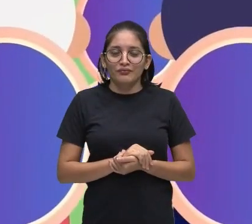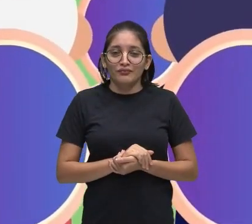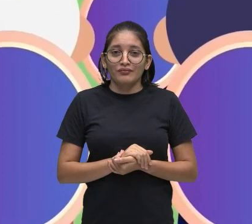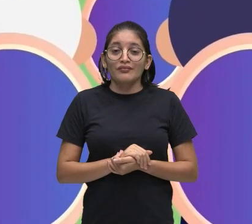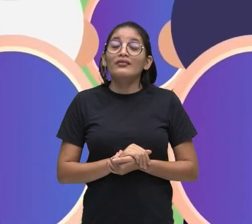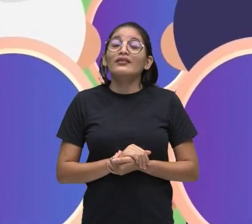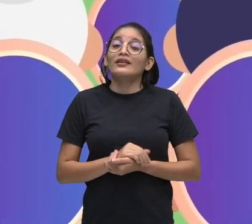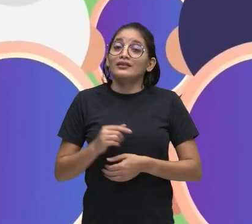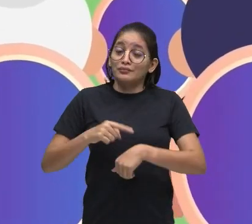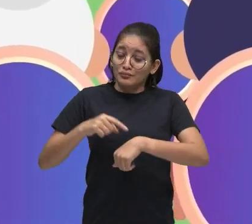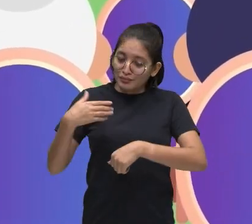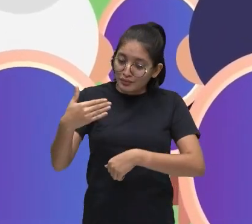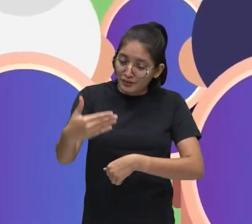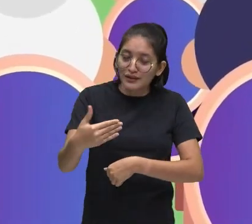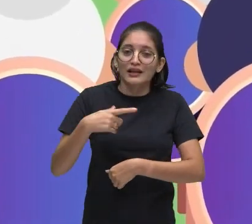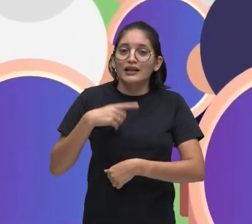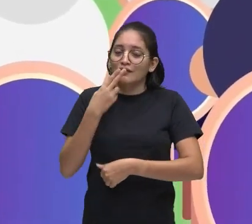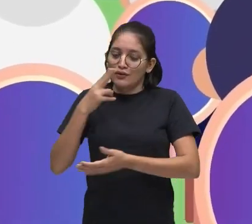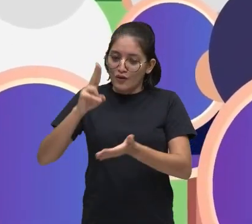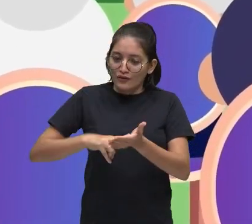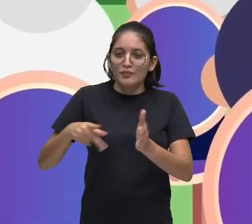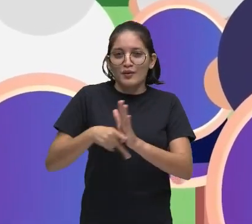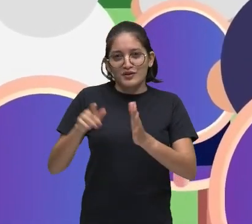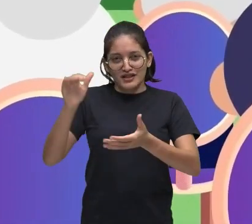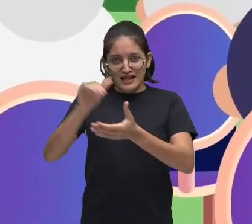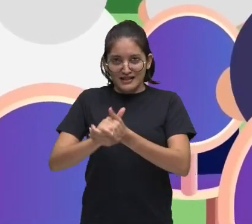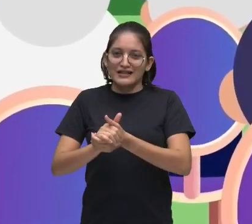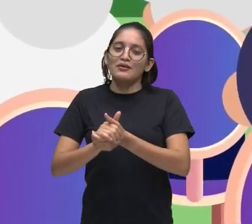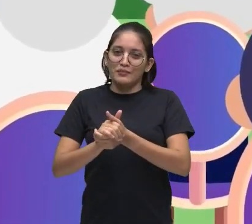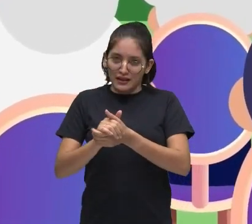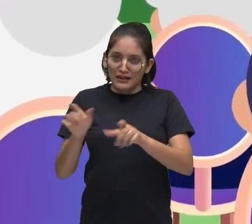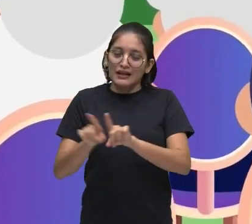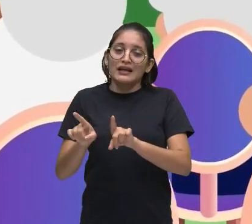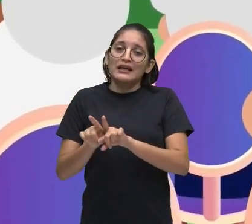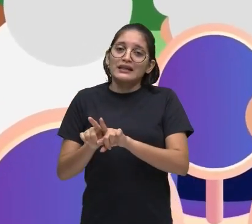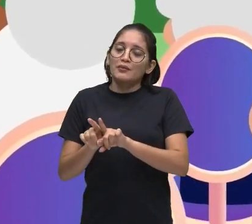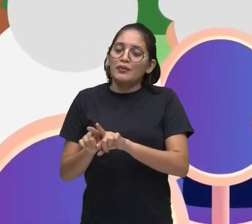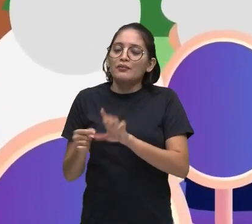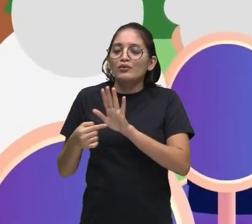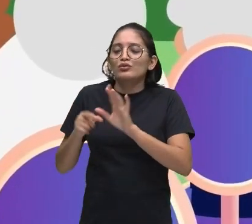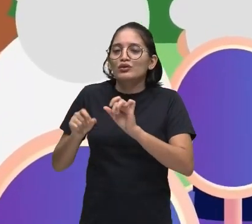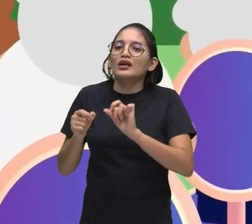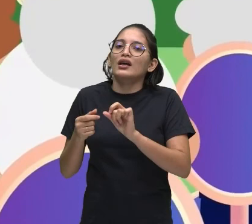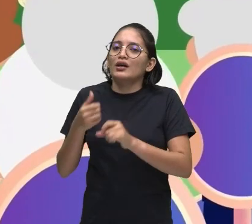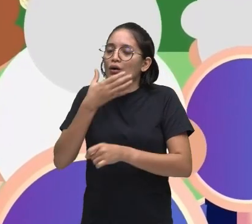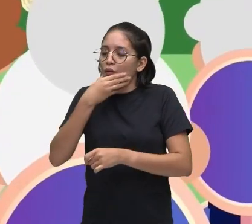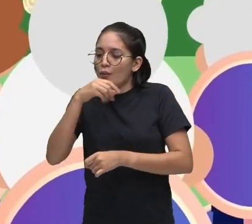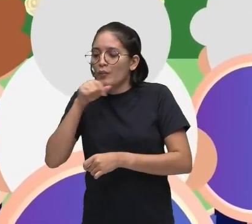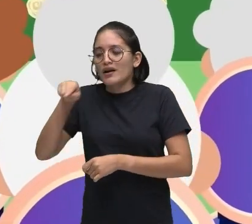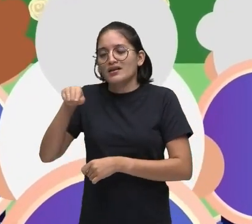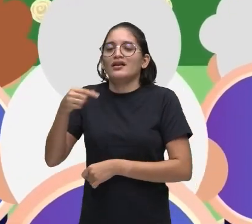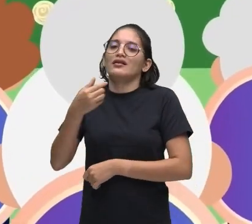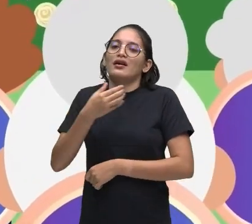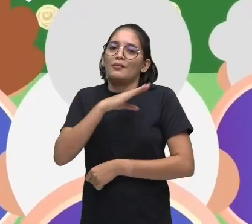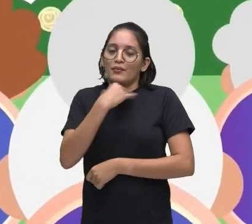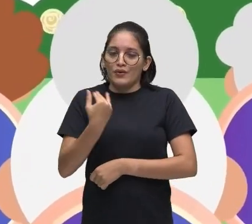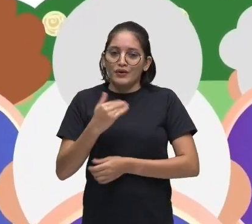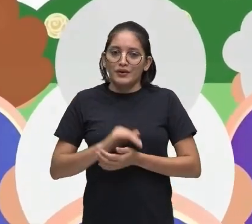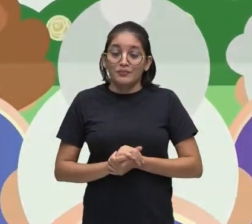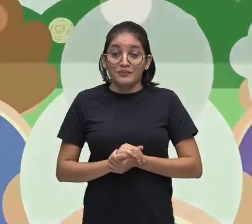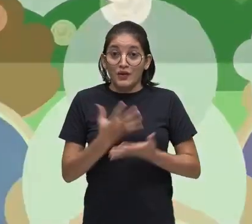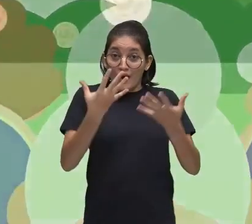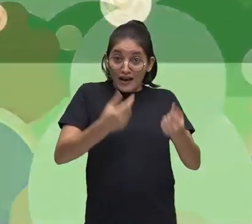Tempos depois, recebeu o convite de casamento e a notificação do falecimento do pai do Ricardo. Ela aceitou o convite e no